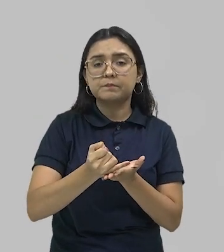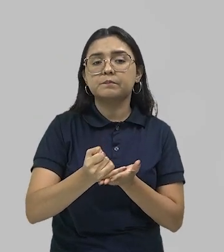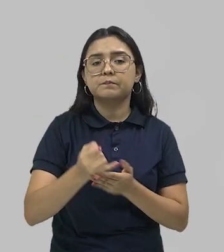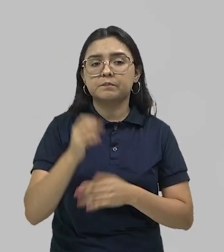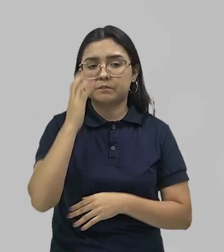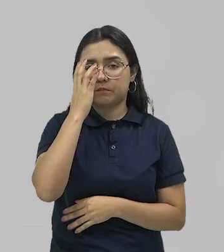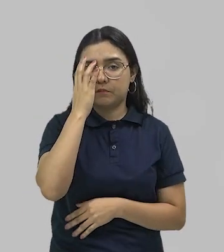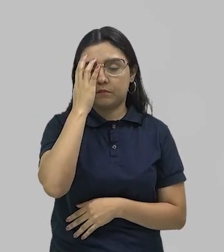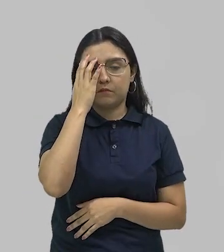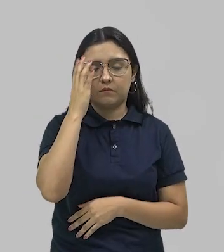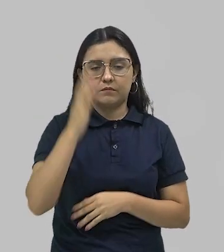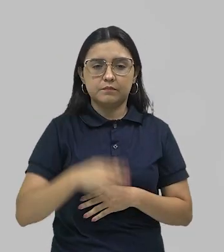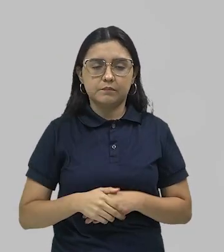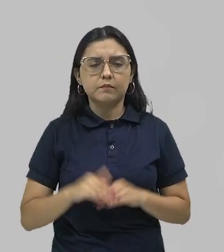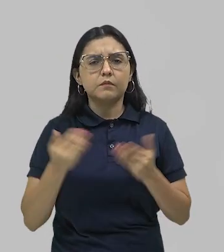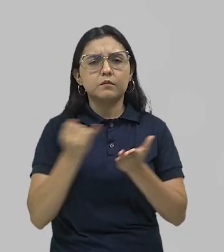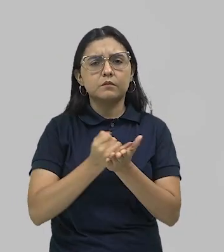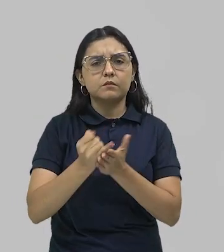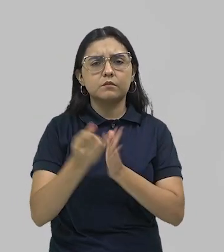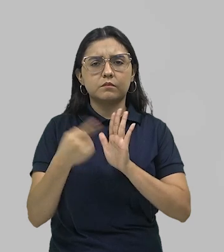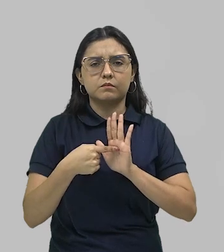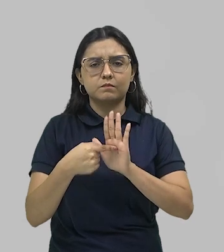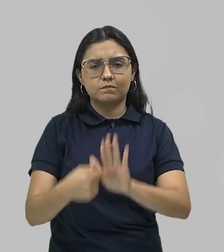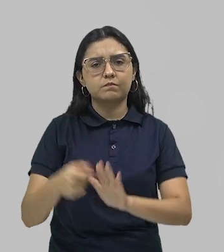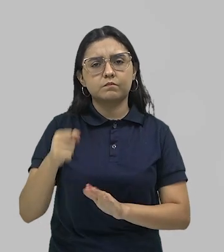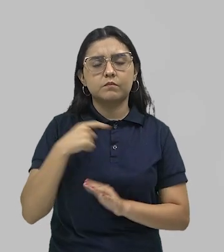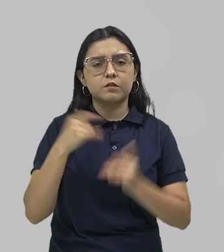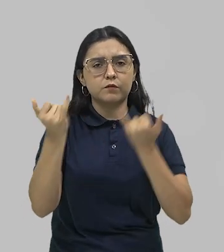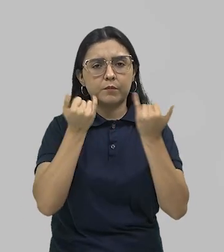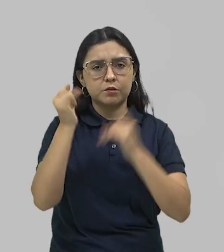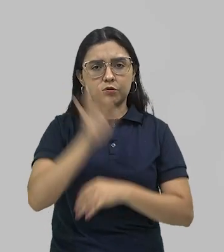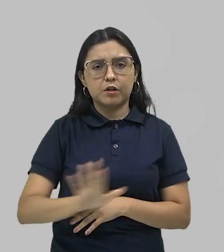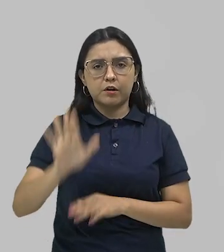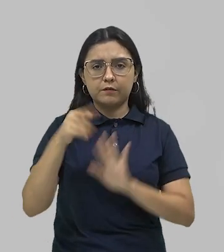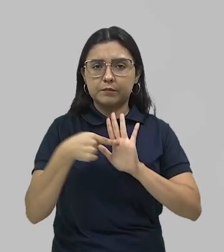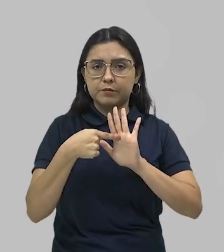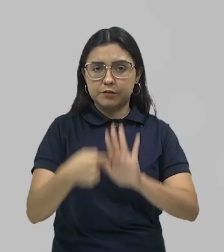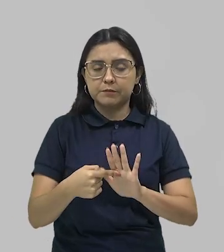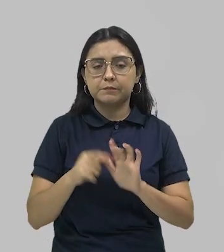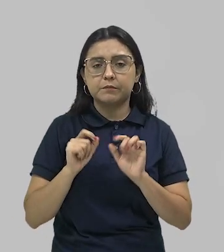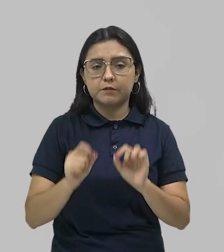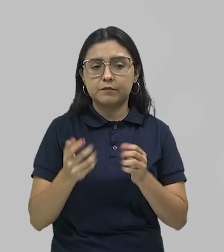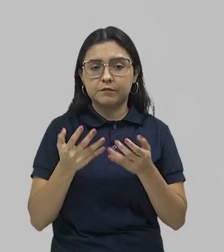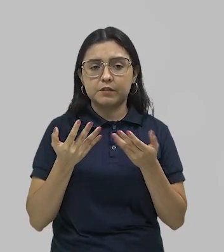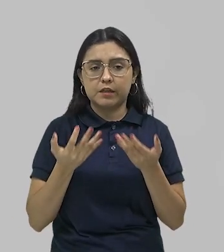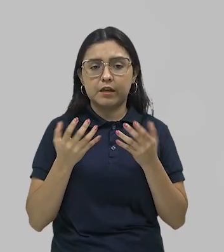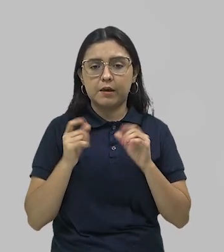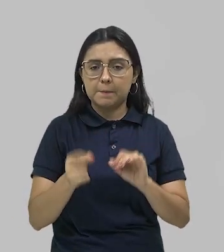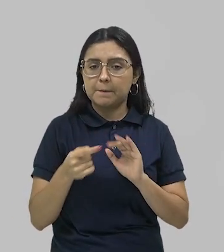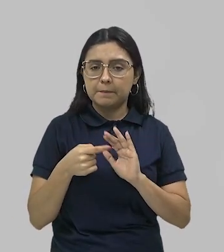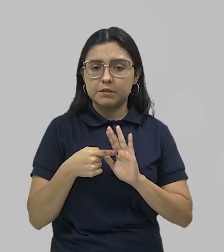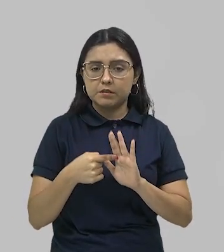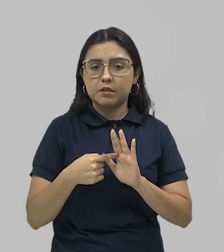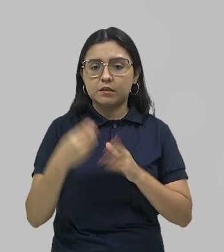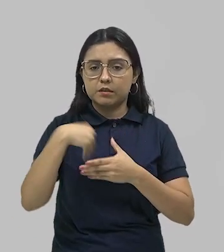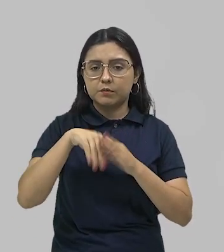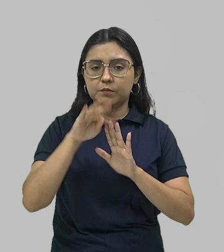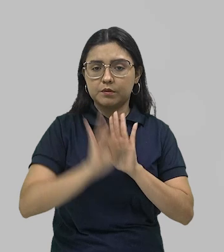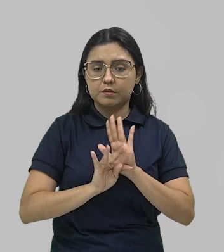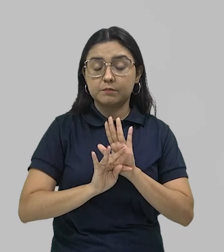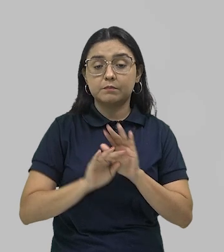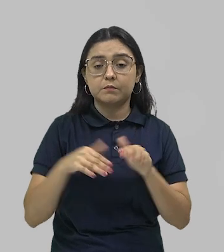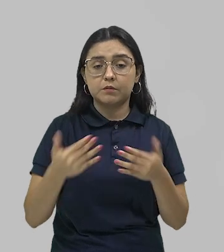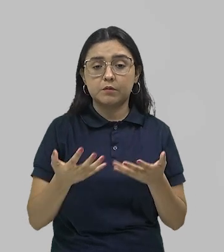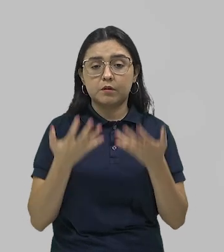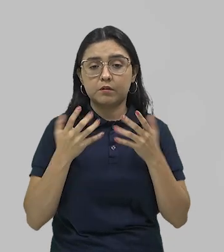introdução vai abordar de forma geral as informações que você tratará no seu texto. Eu quero